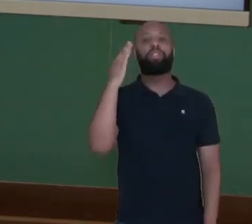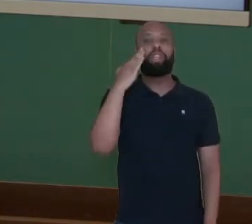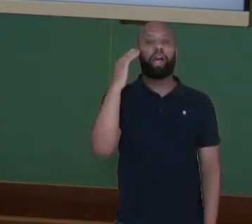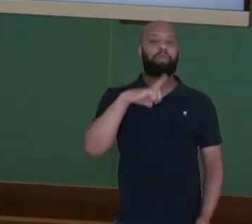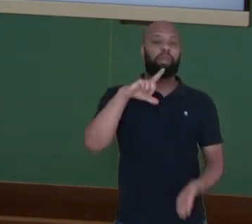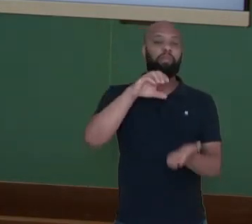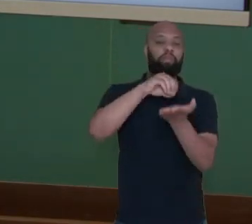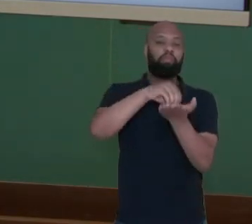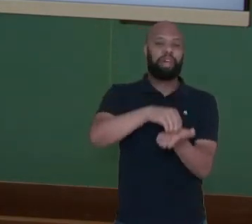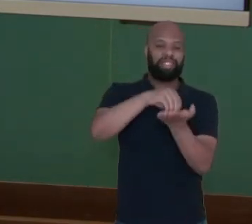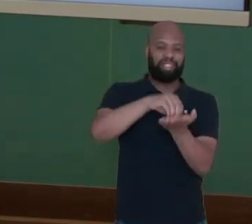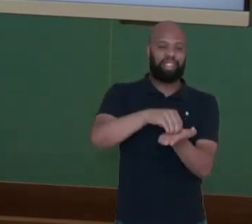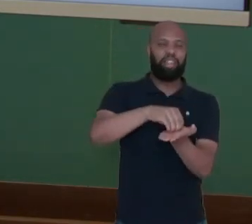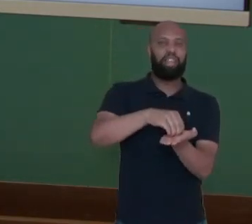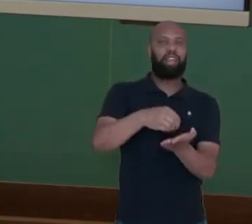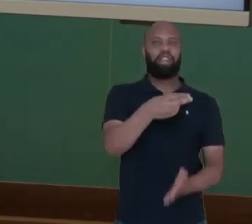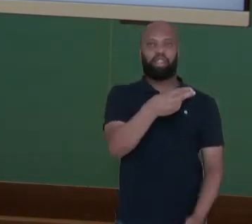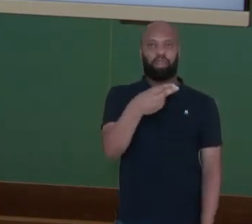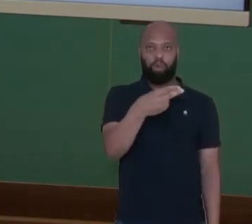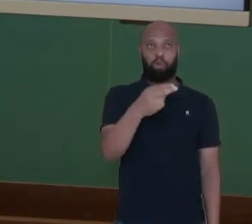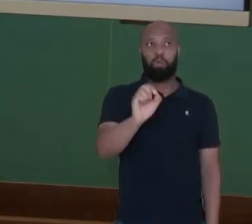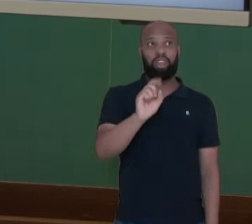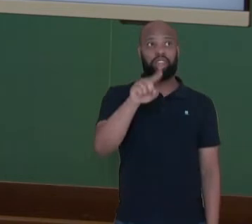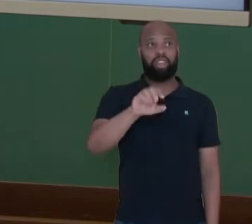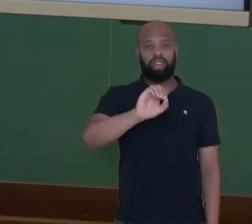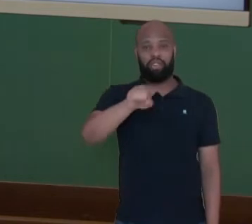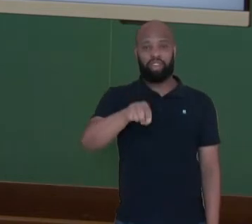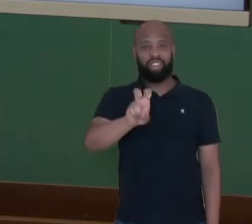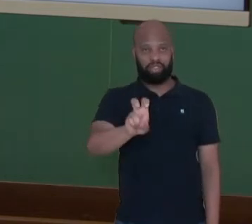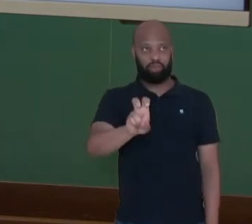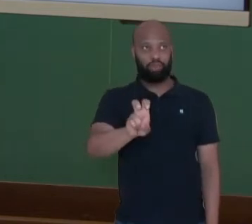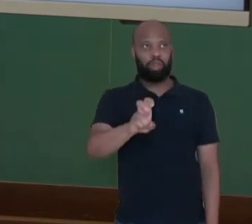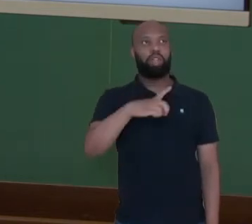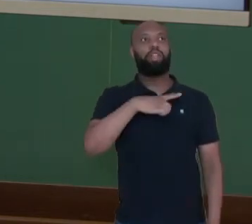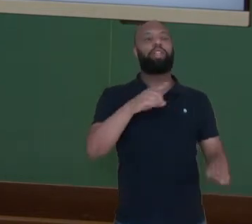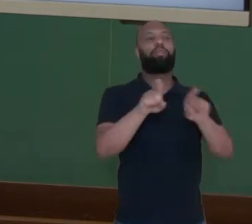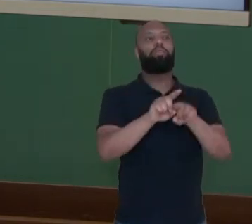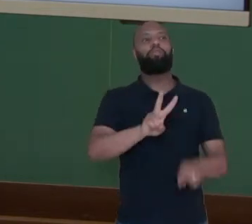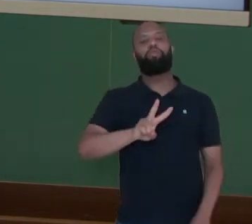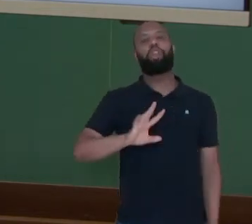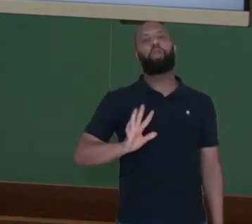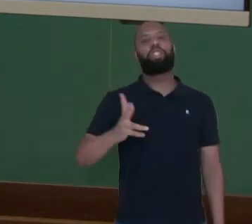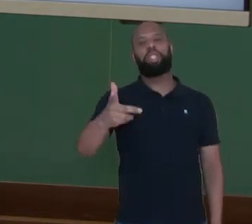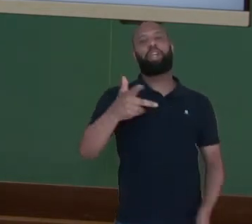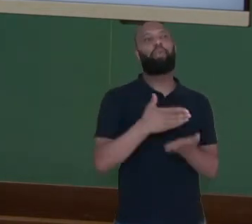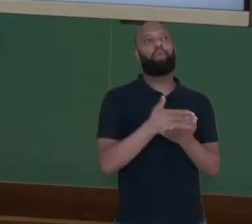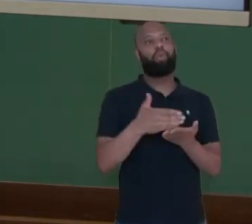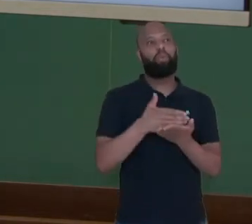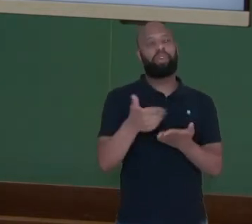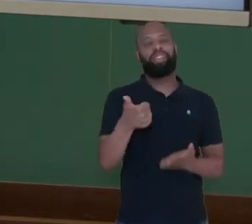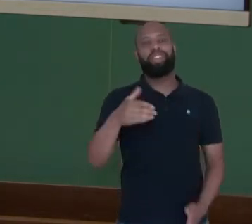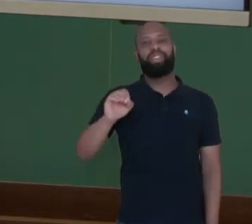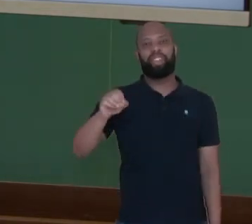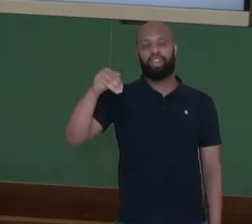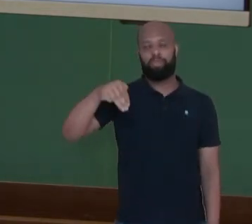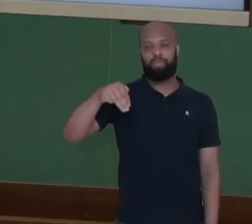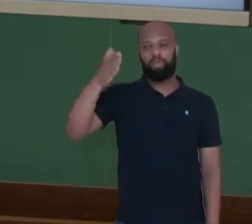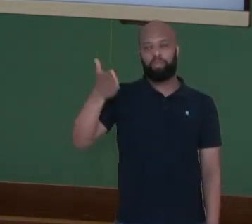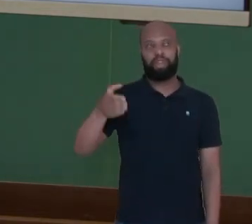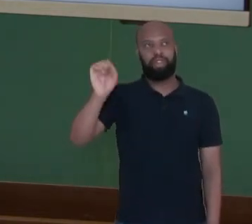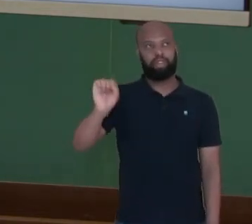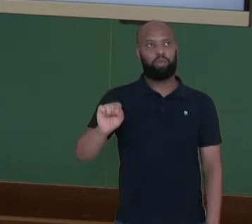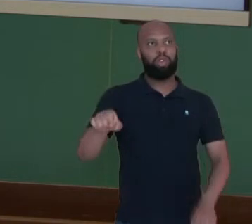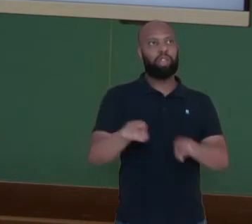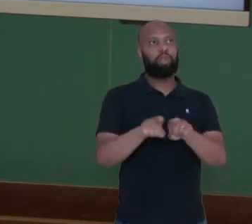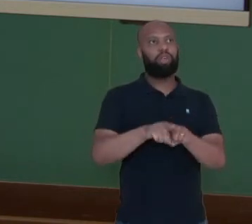tenho a massa, que é meio quilo, 0,5 kg. Eu tenho a velocidade de lançamento, que é 10 metros por segundo. Tenho a